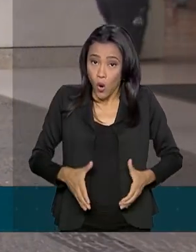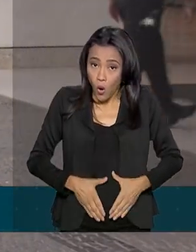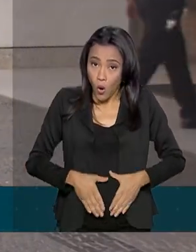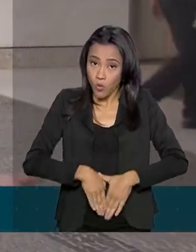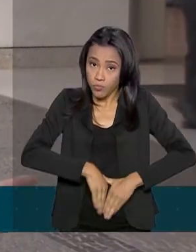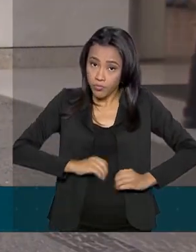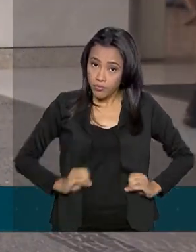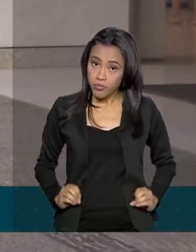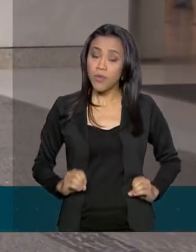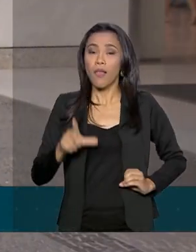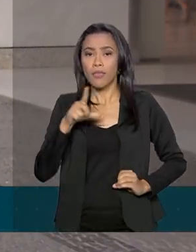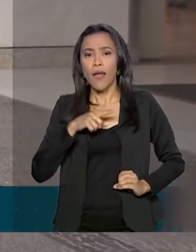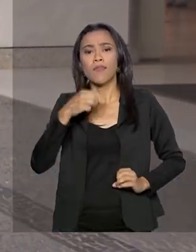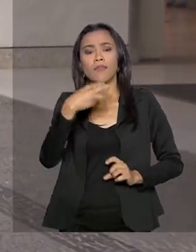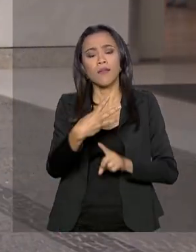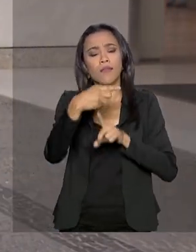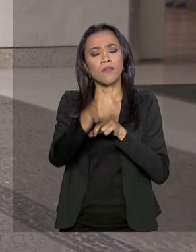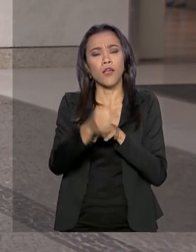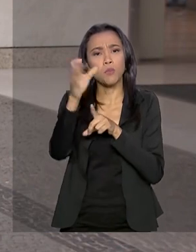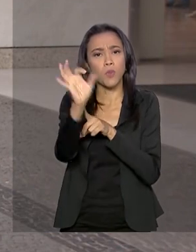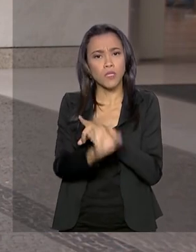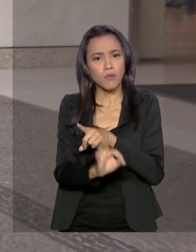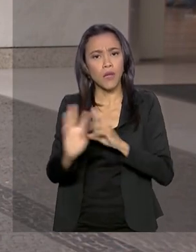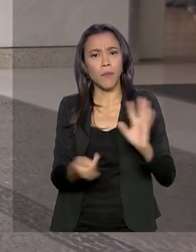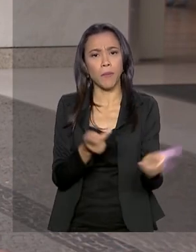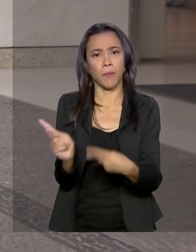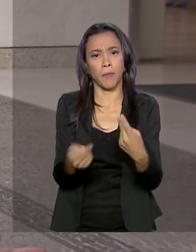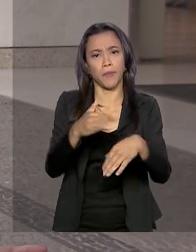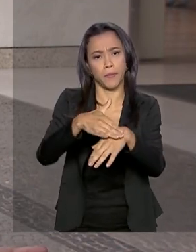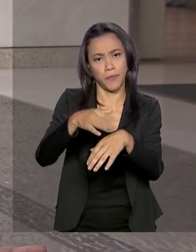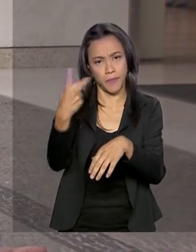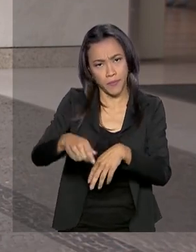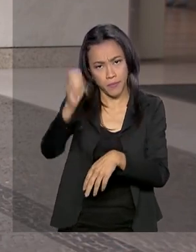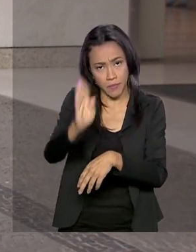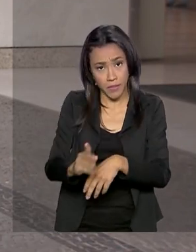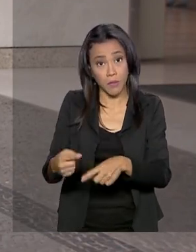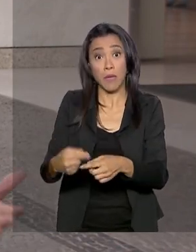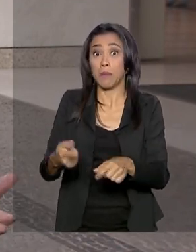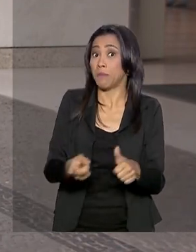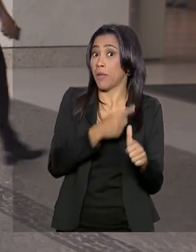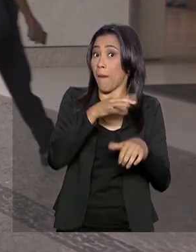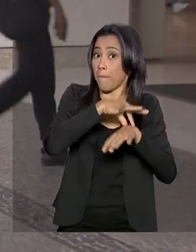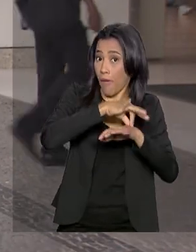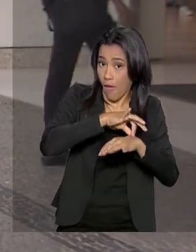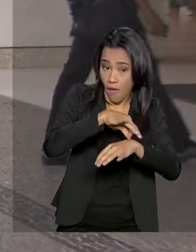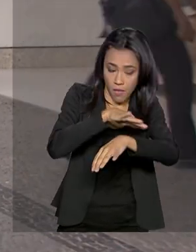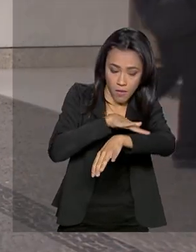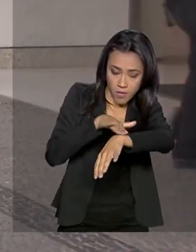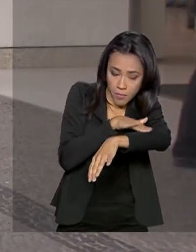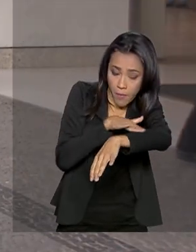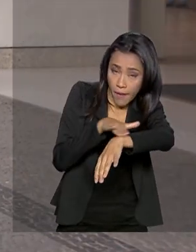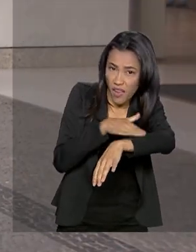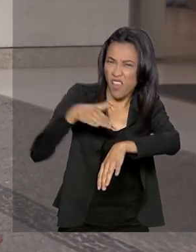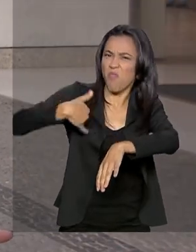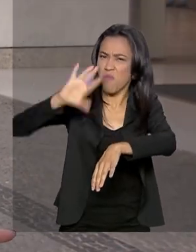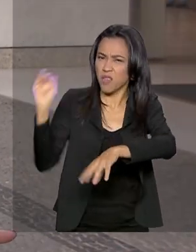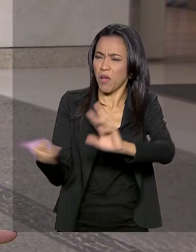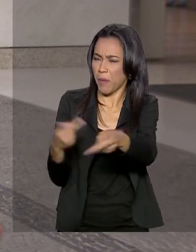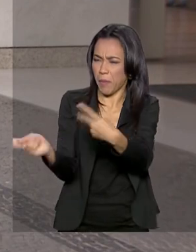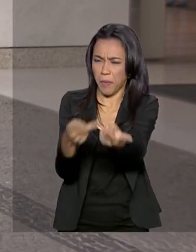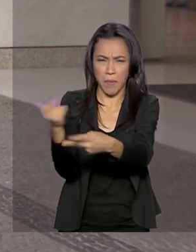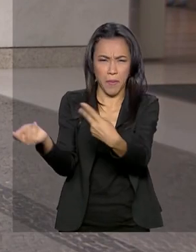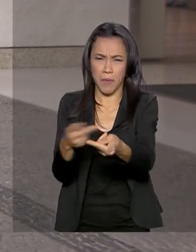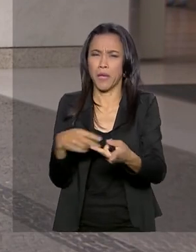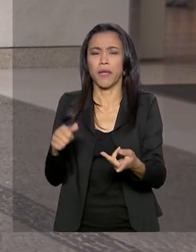trinta e sete porcento dos novos casos da doença e tirando de pele o câncer de mama é o mais frequente entre as mulheres